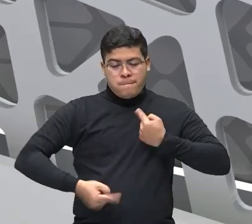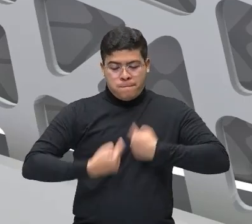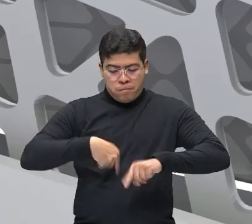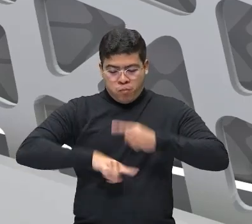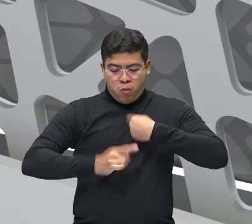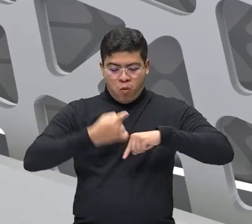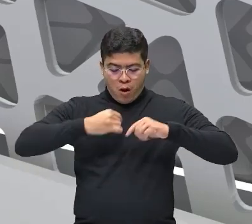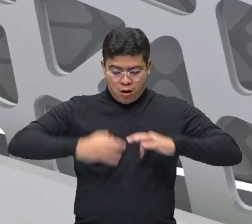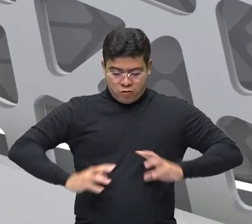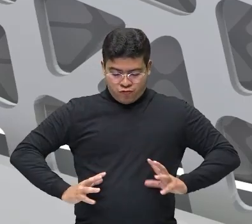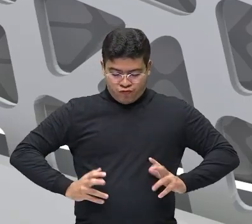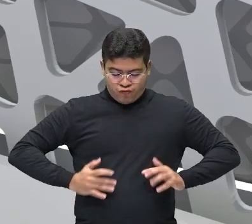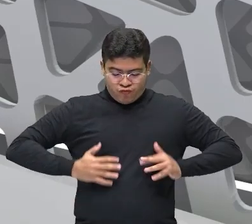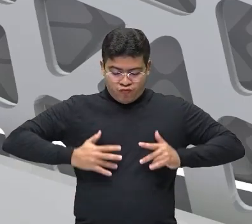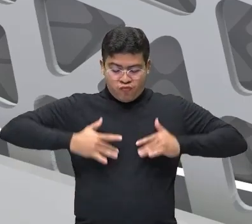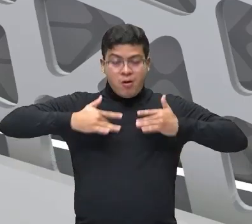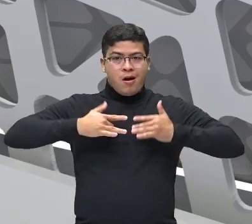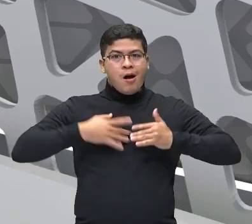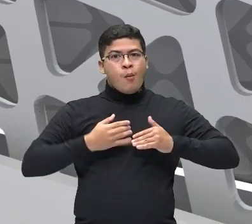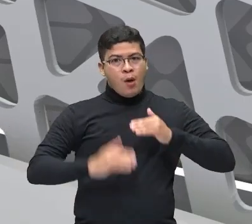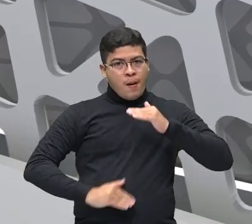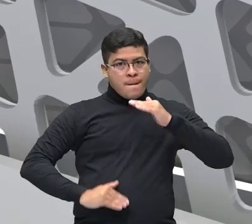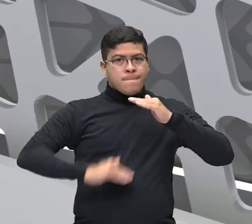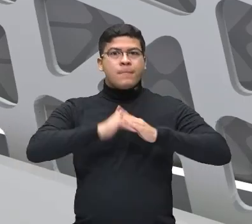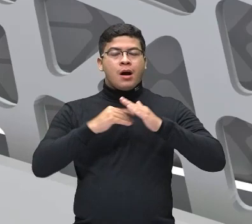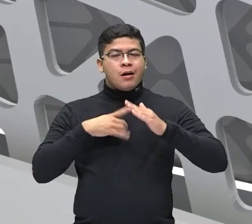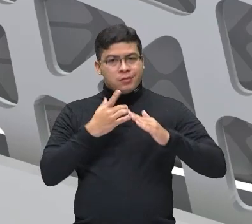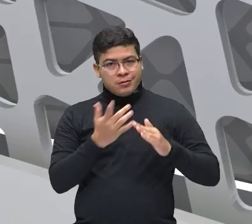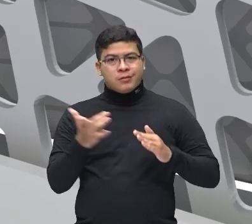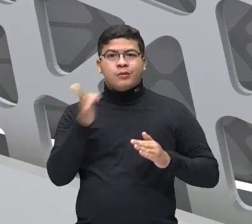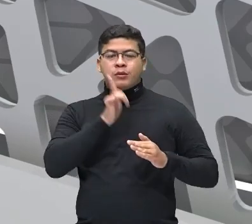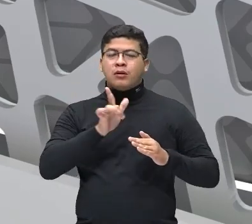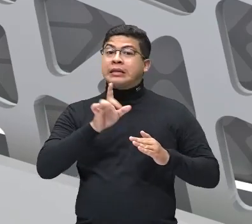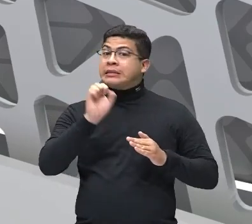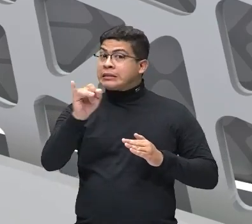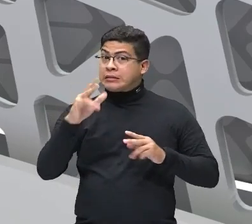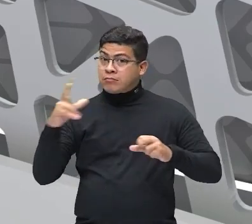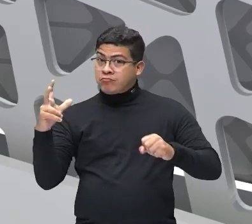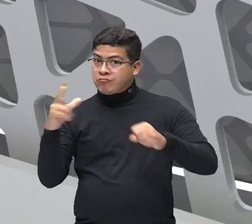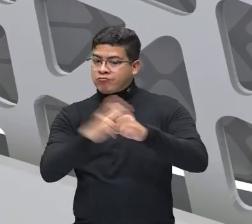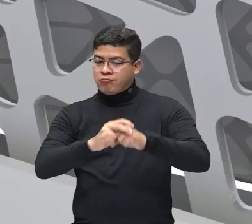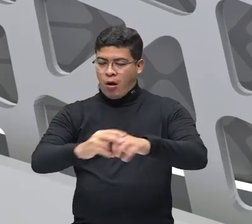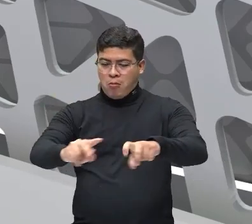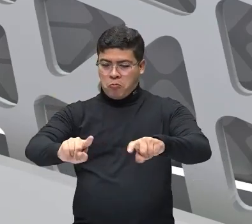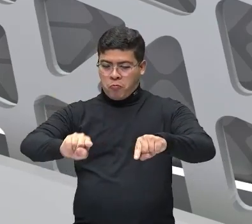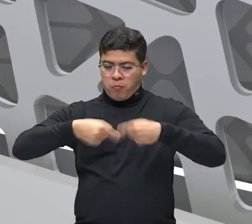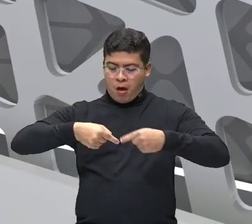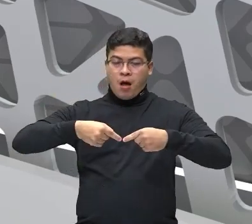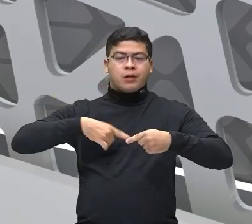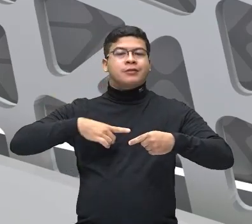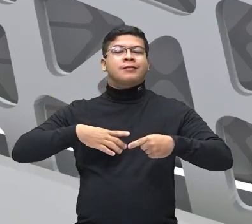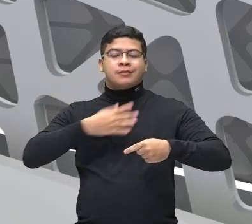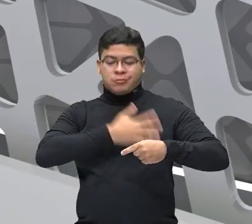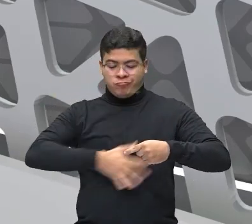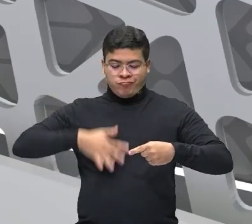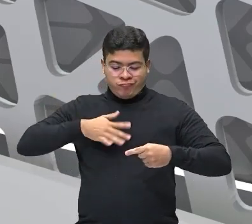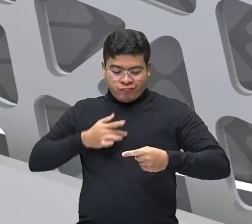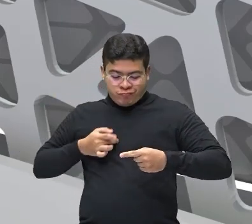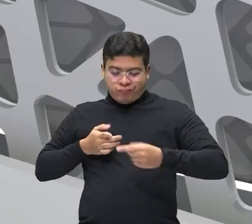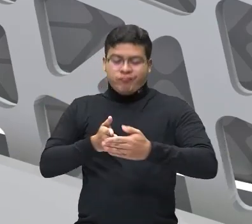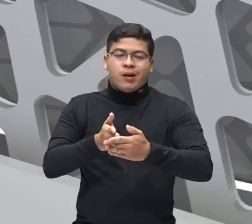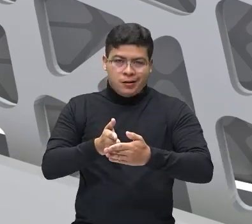algum micro-organismo chegar no nosso corpo, eu já tenho um anticorpo ali específico para destruir aquele